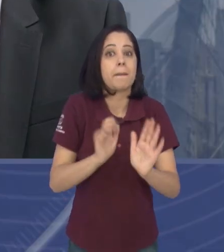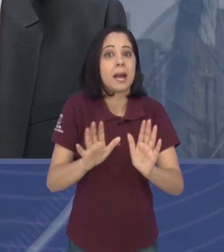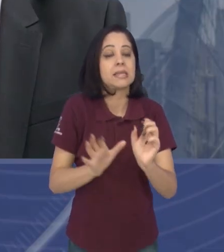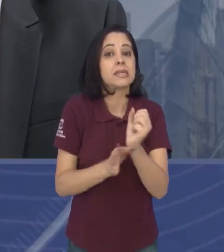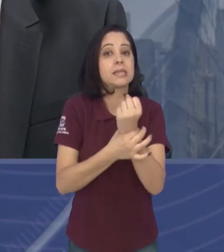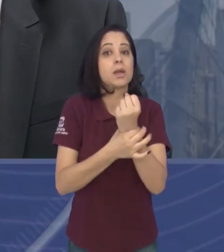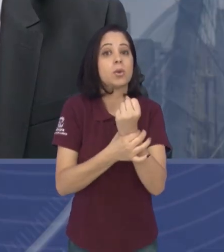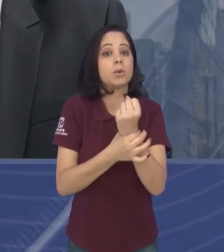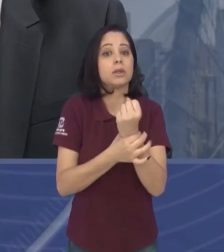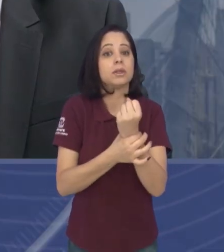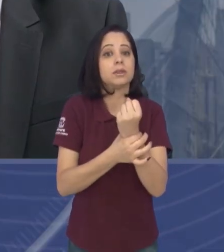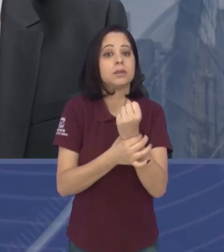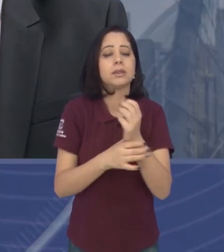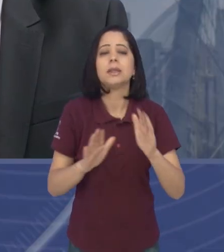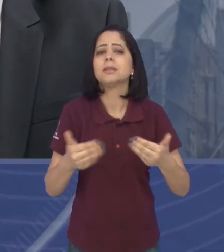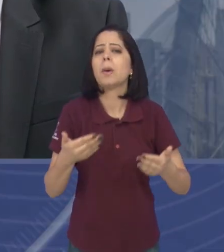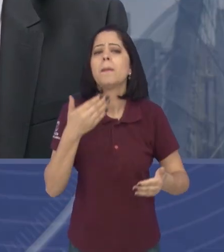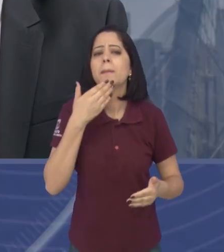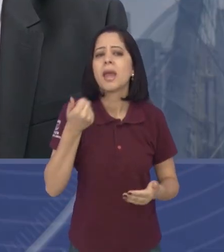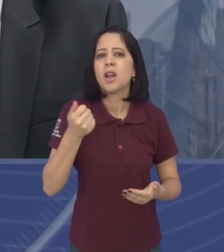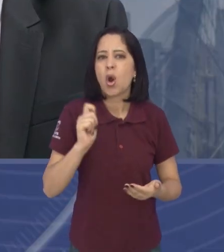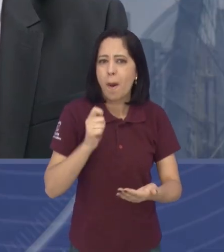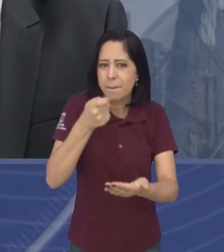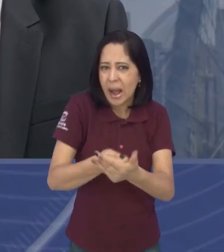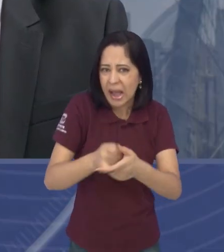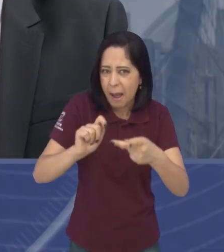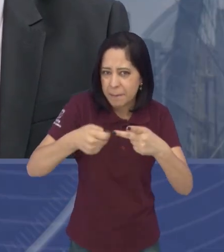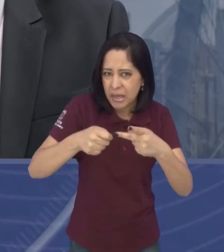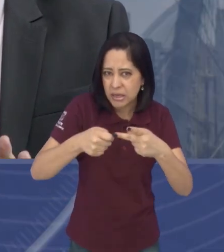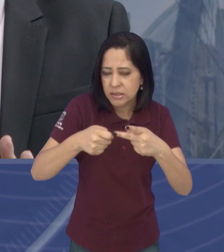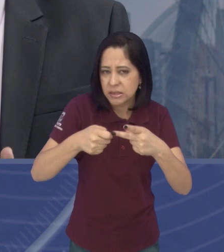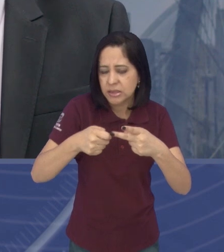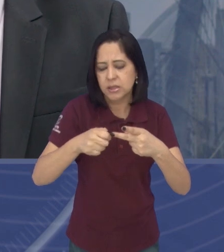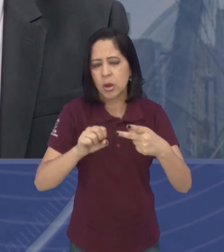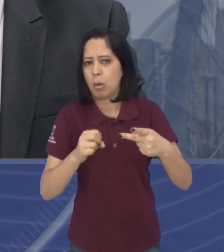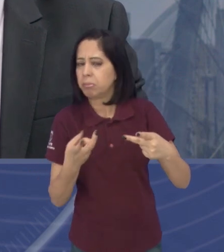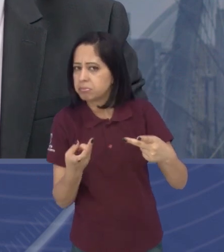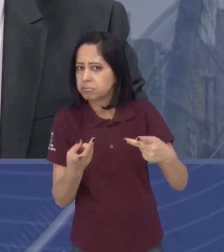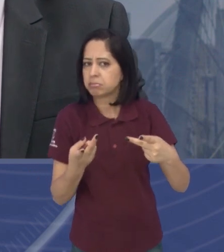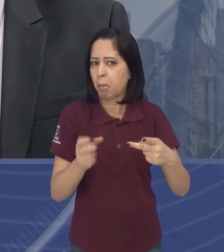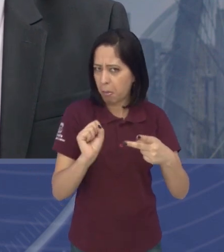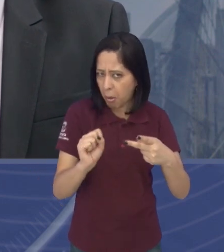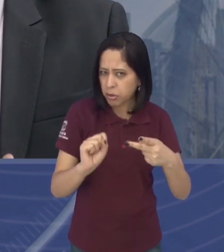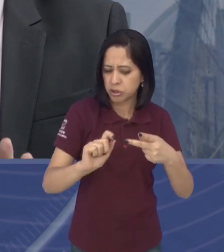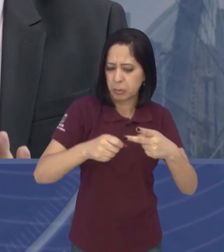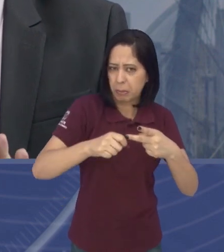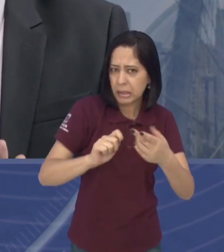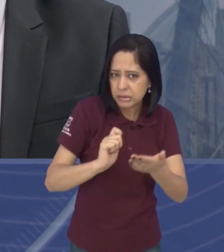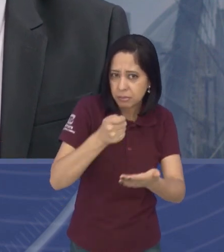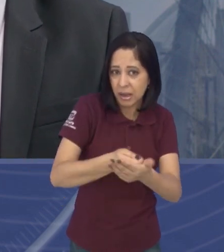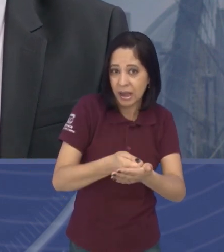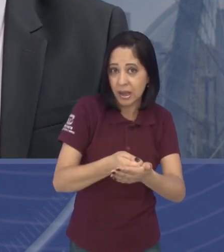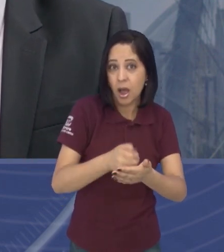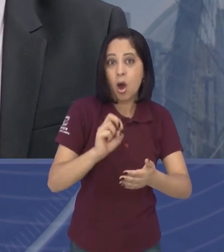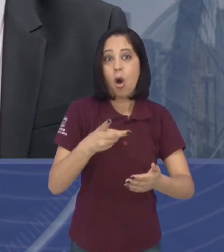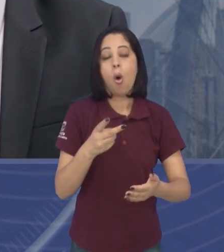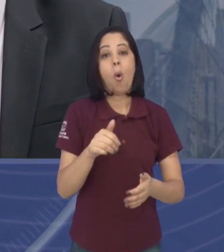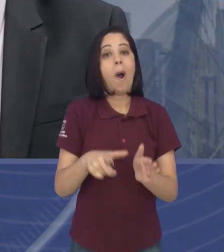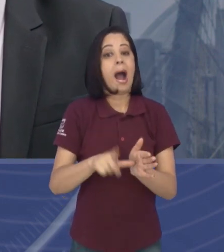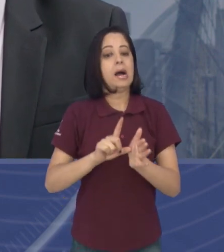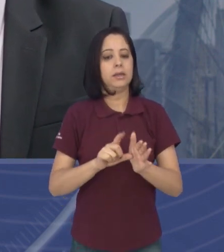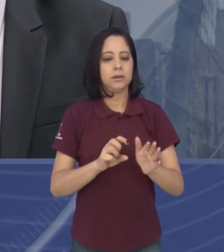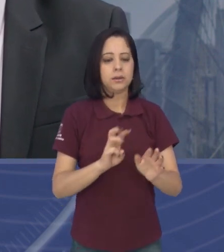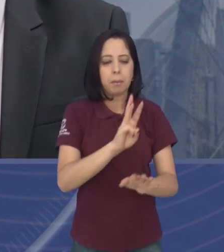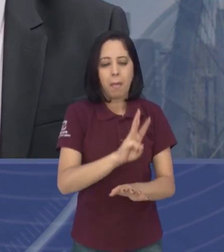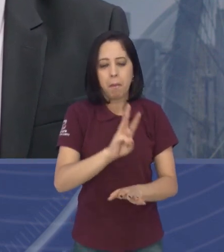por precaução, então seria não pagar no Pix. Ou não necessariamente olhar bem, ver se o site é confiável. A